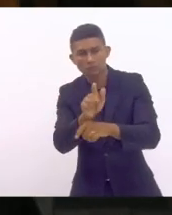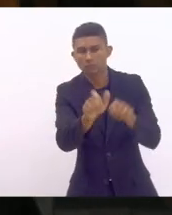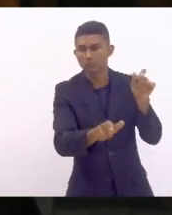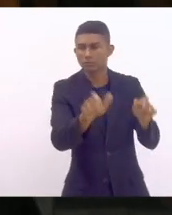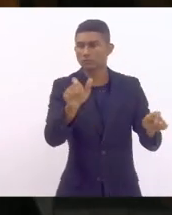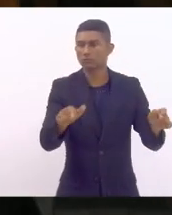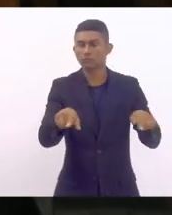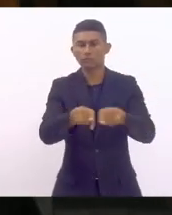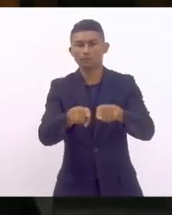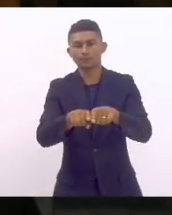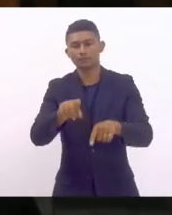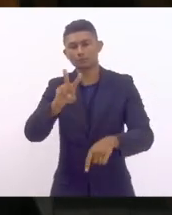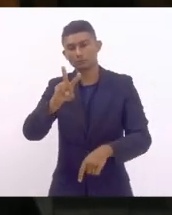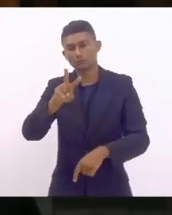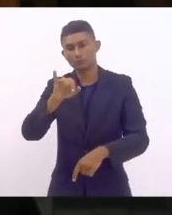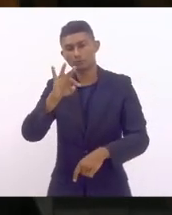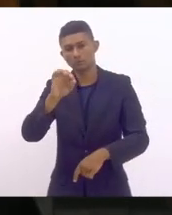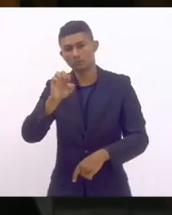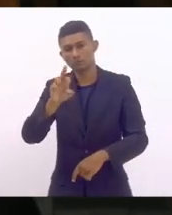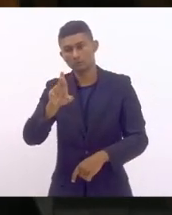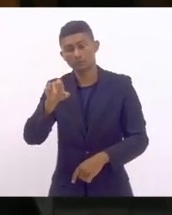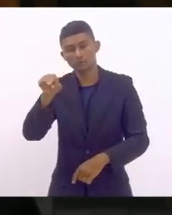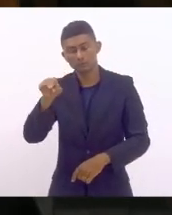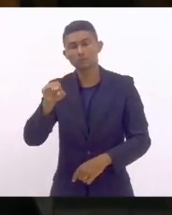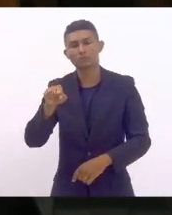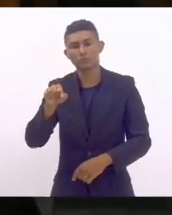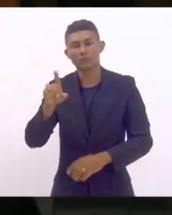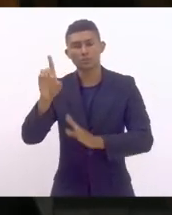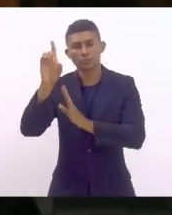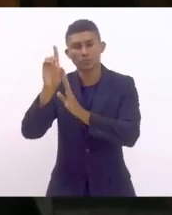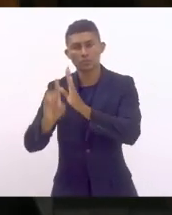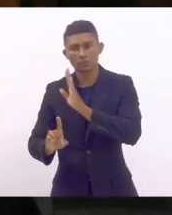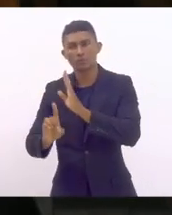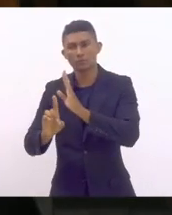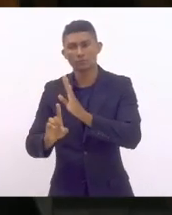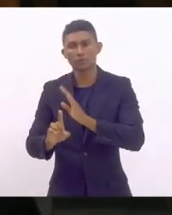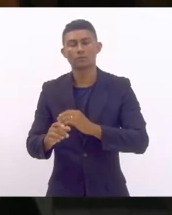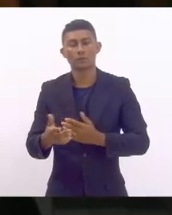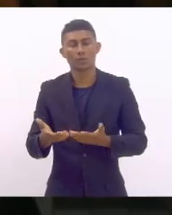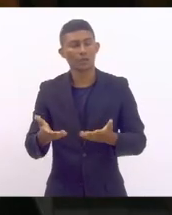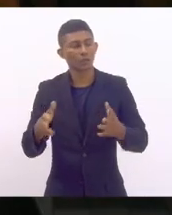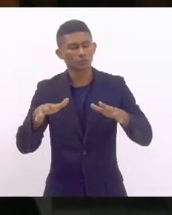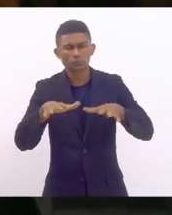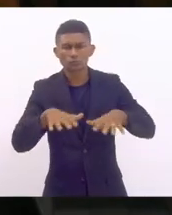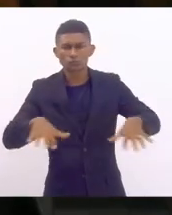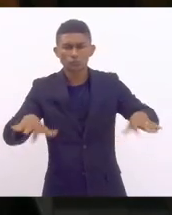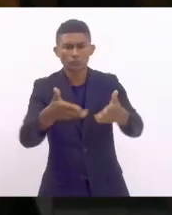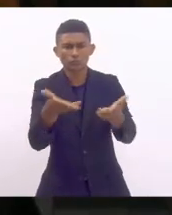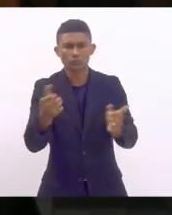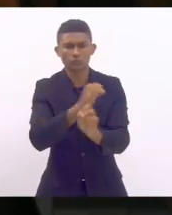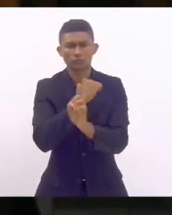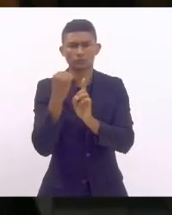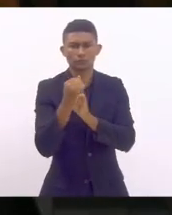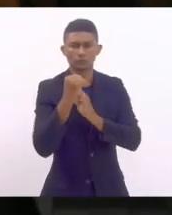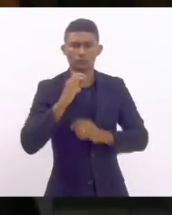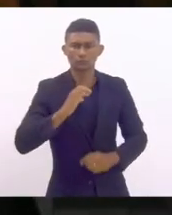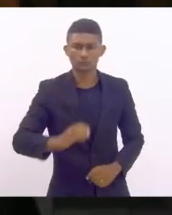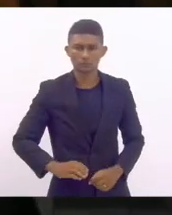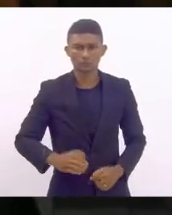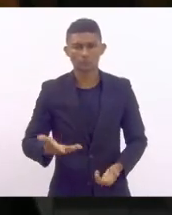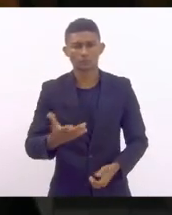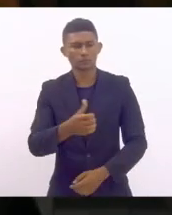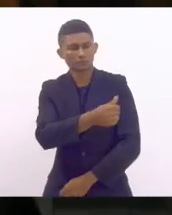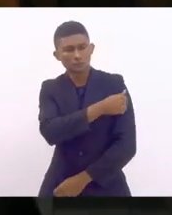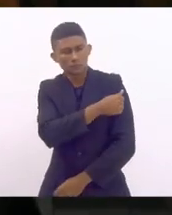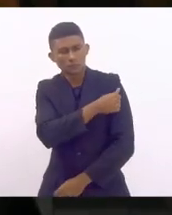diretor do Campus Cabo Frio do Instituto Federal Fluminense aos nossos colegas que estão aqui a mesa a sociedade civil organizada aos estudantes